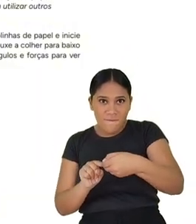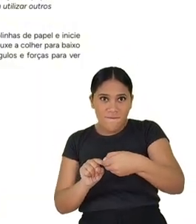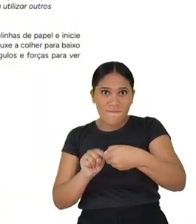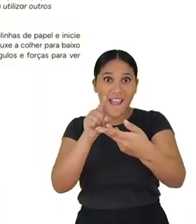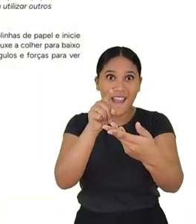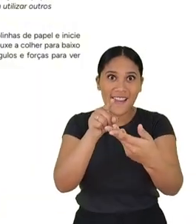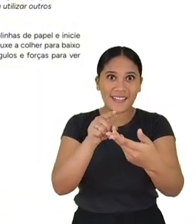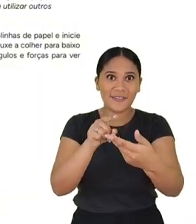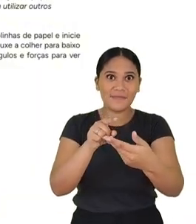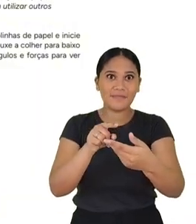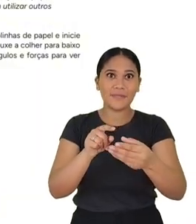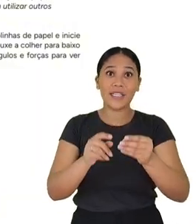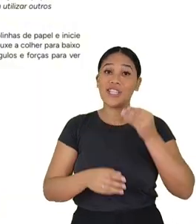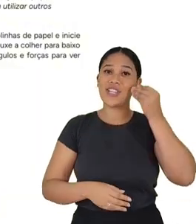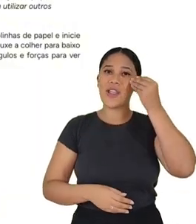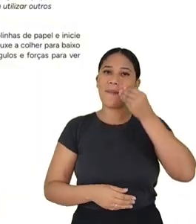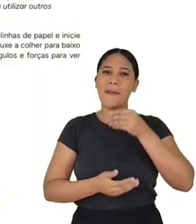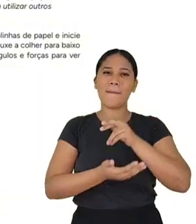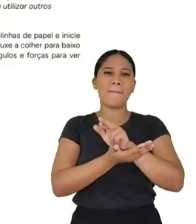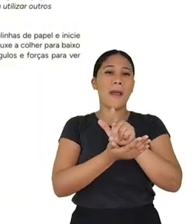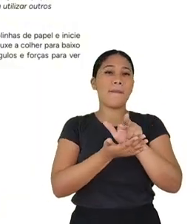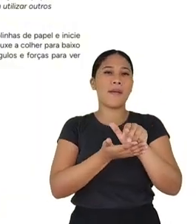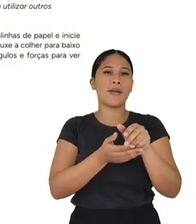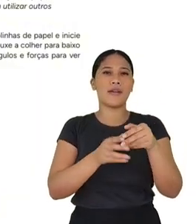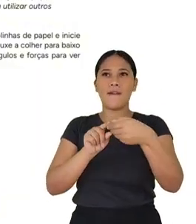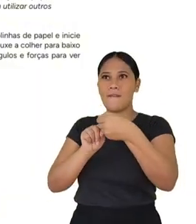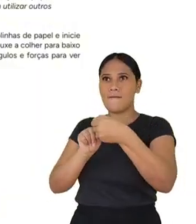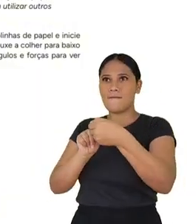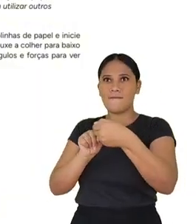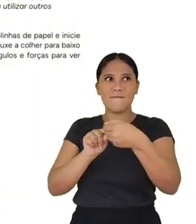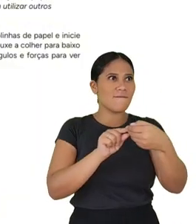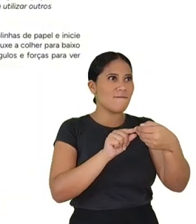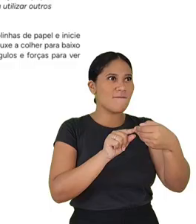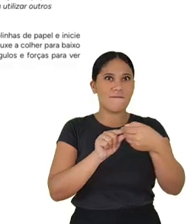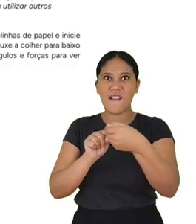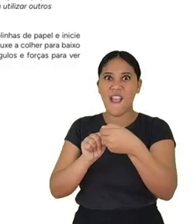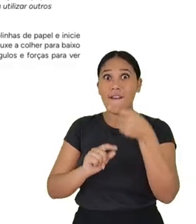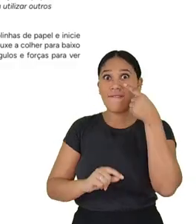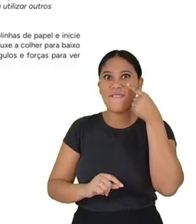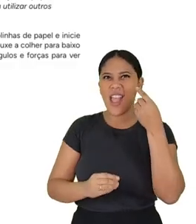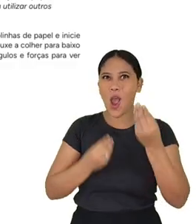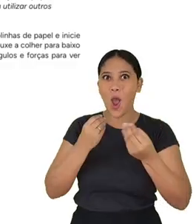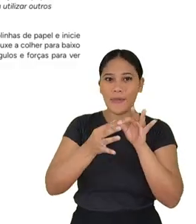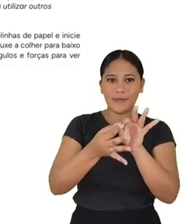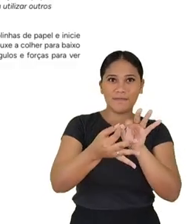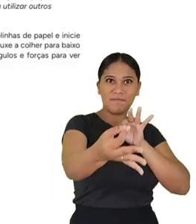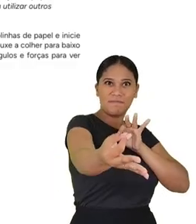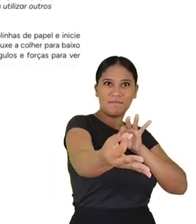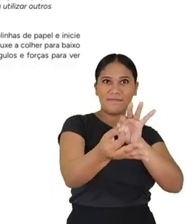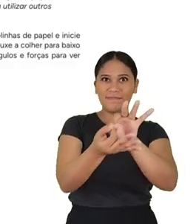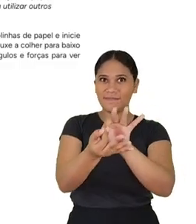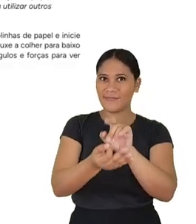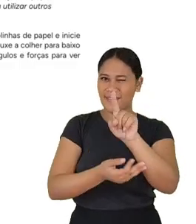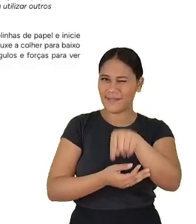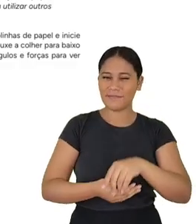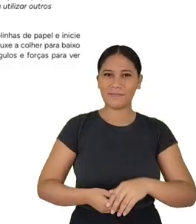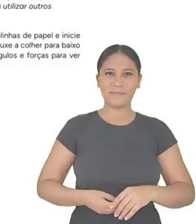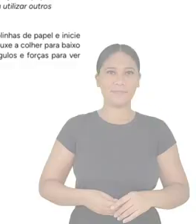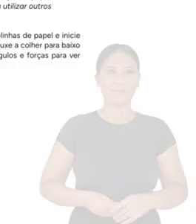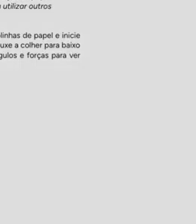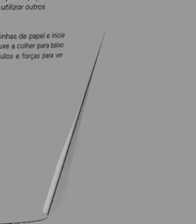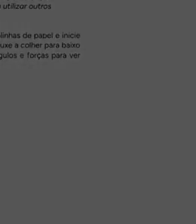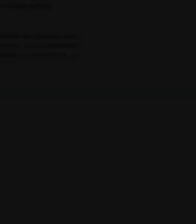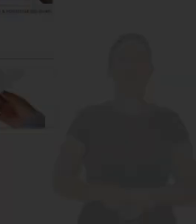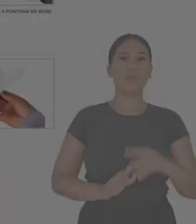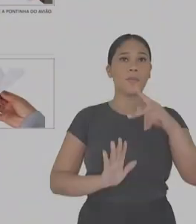e solte-a para lançar a bolinha. Experimente diferentes ângulos e forças para ver como afetam a distância e a trajetória